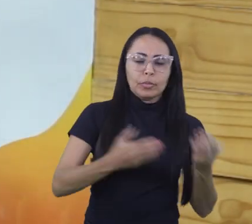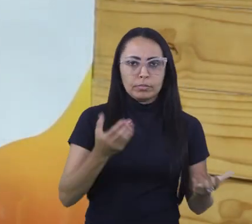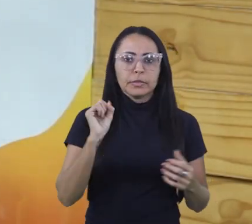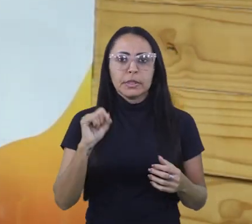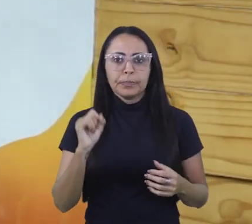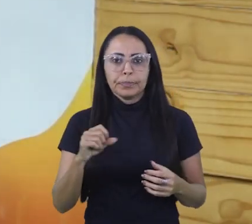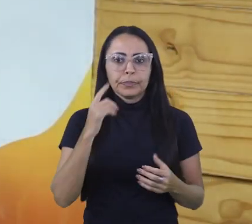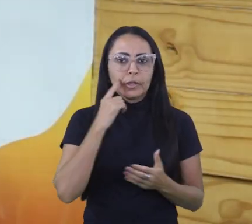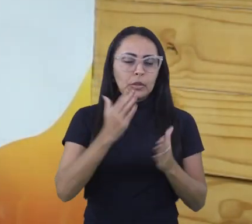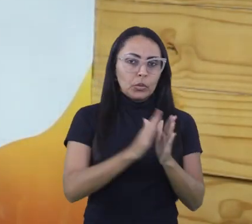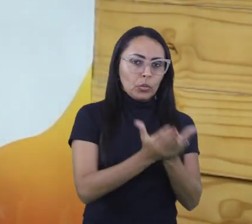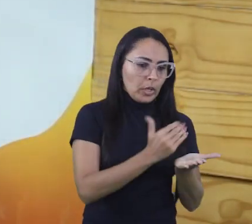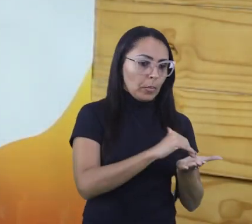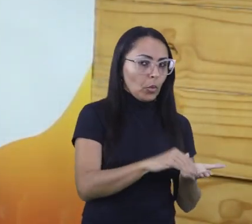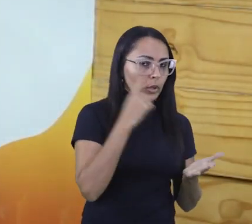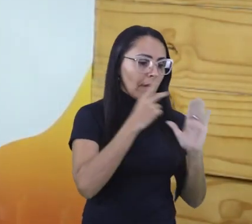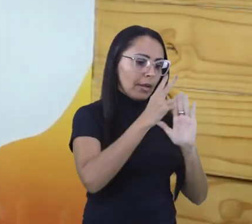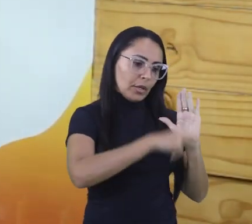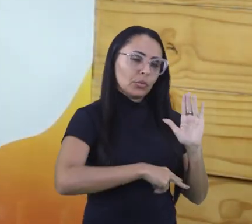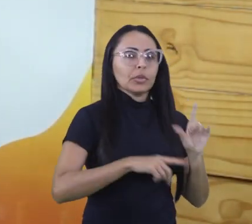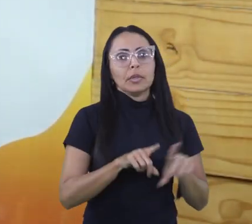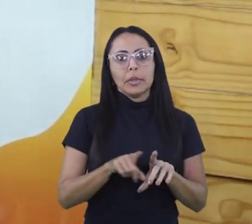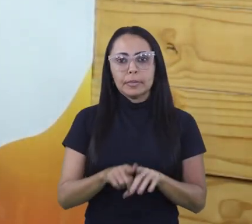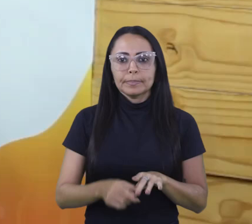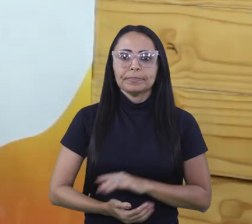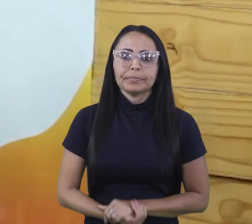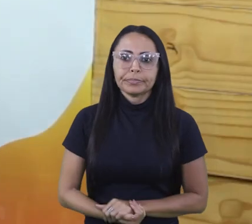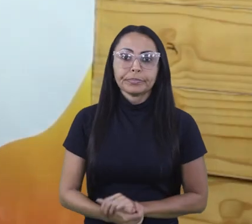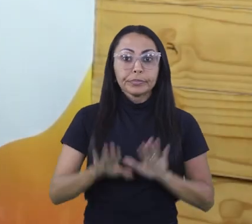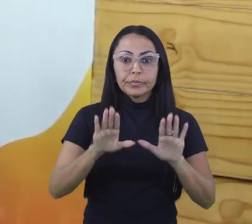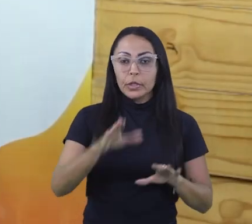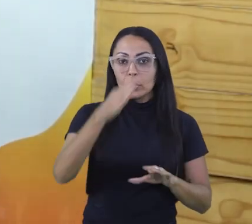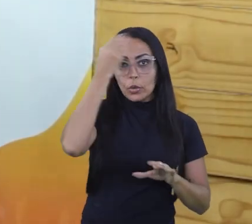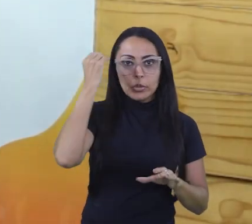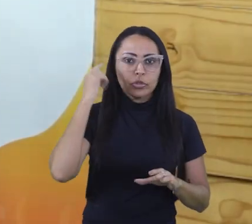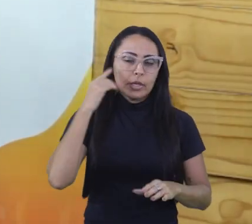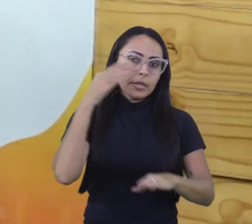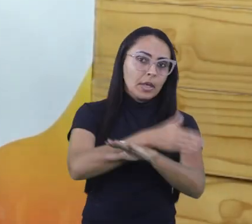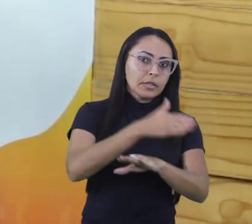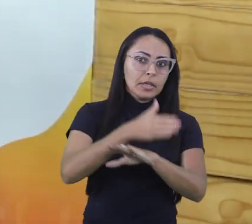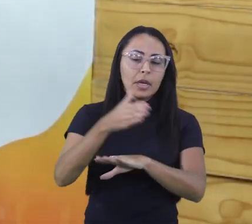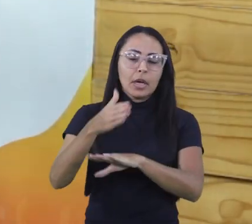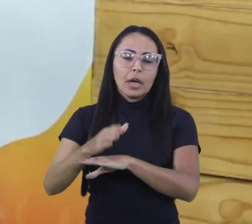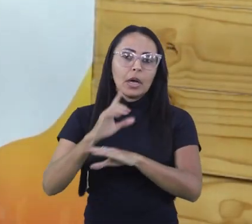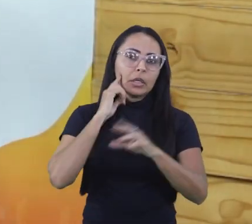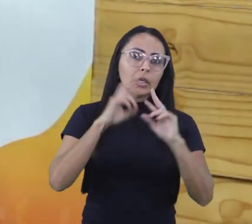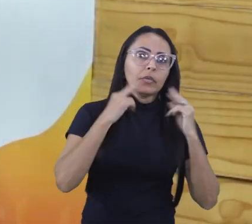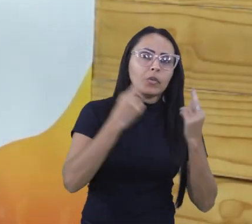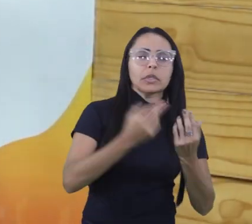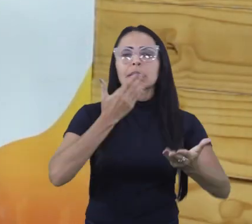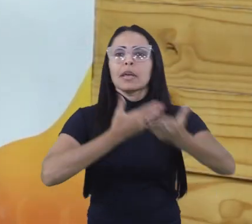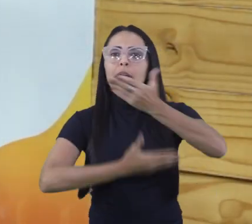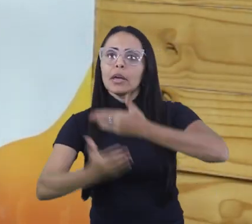esta unidade no e-book também, além dessa videoaula. Gente, não esquece de acessar os fóruns, tá bom? E também interagir